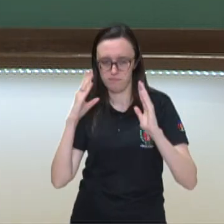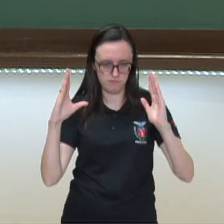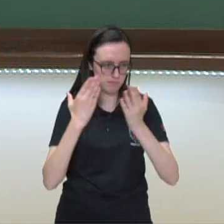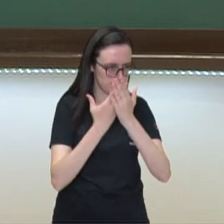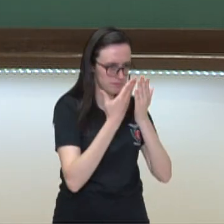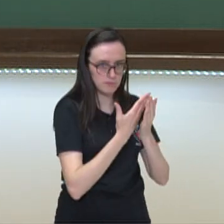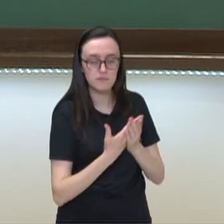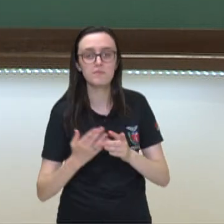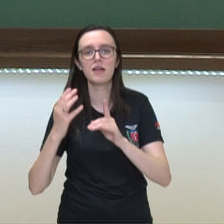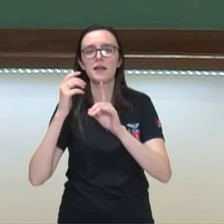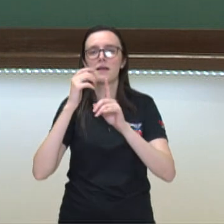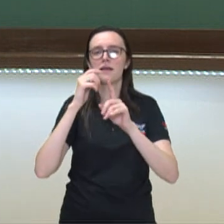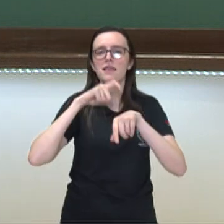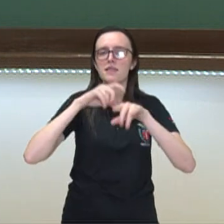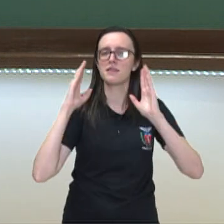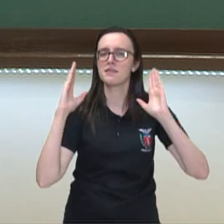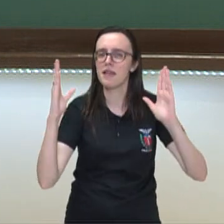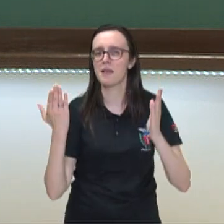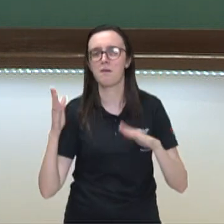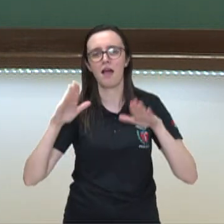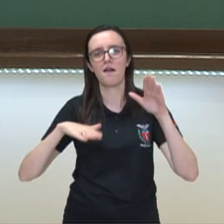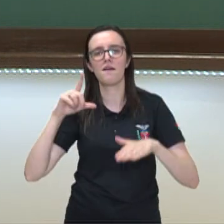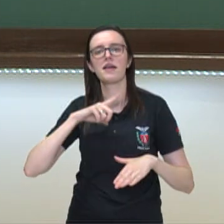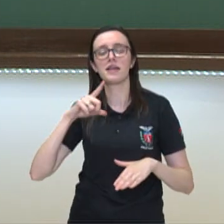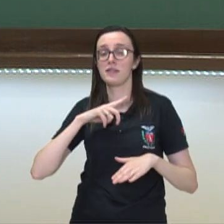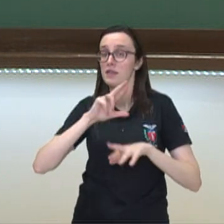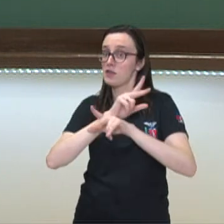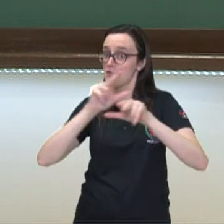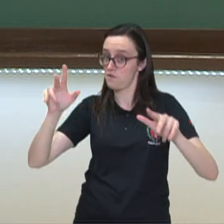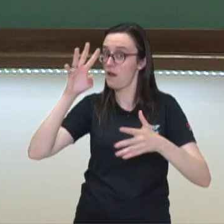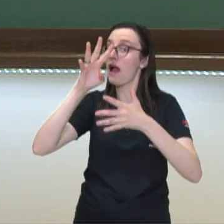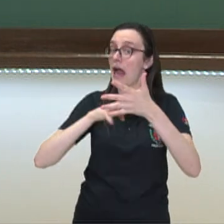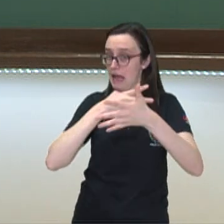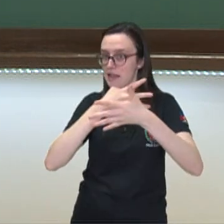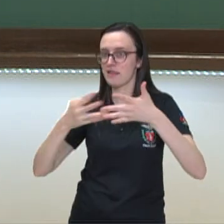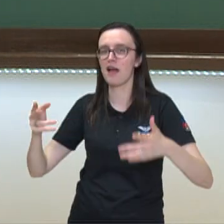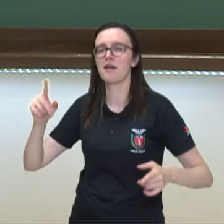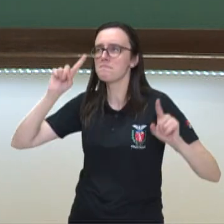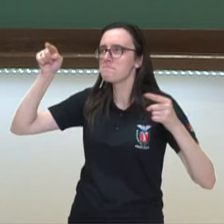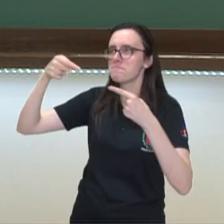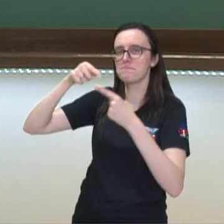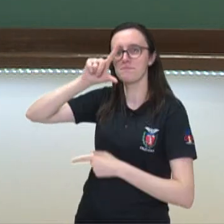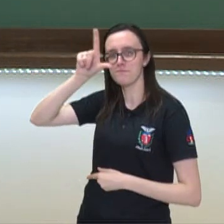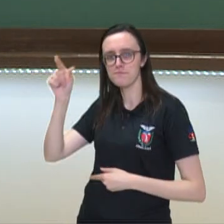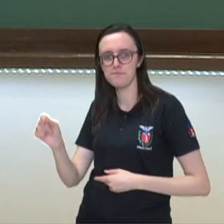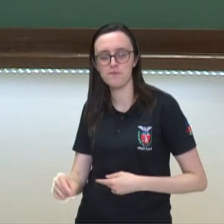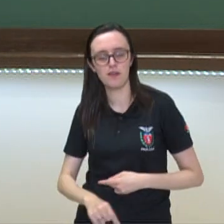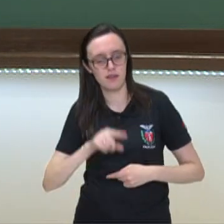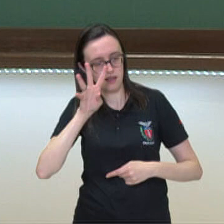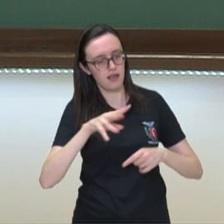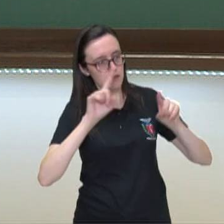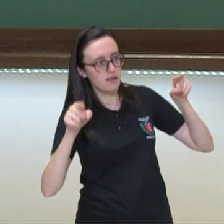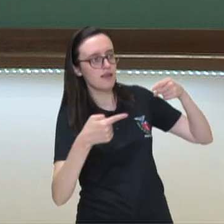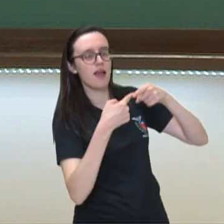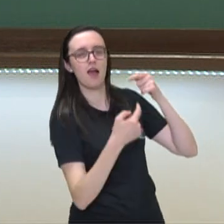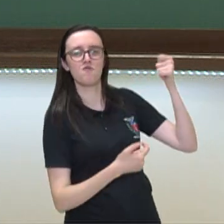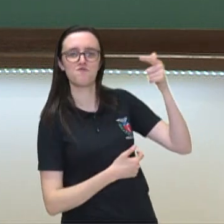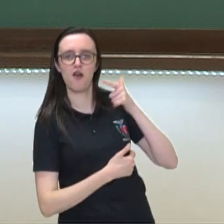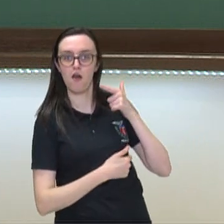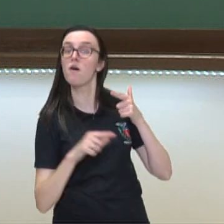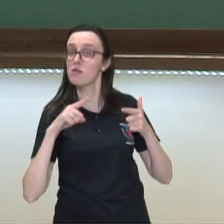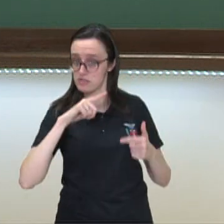nos calendários, sejam eles lunares ou solares, que também tem os giros da Lua em torno da